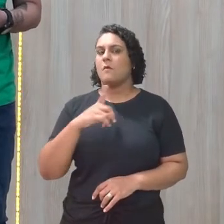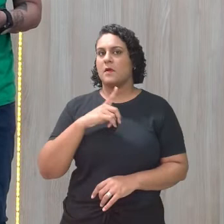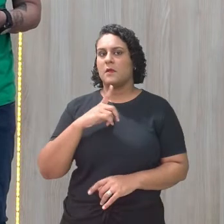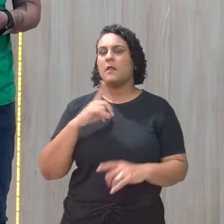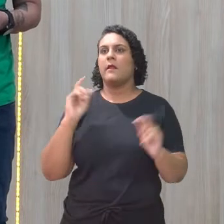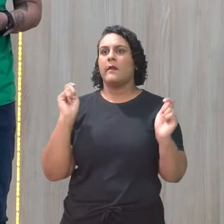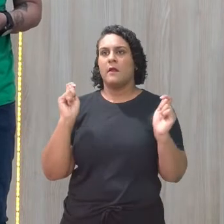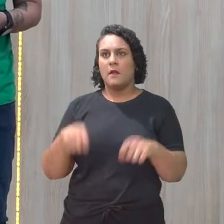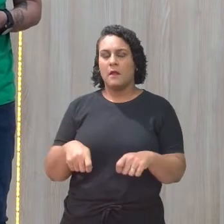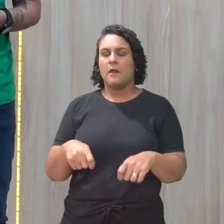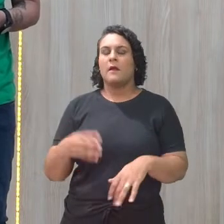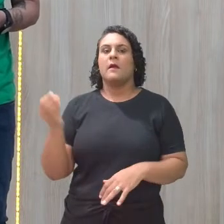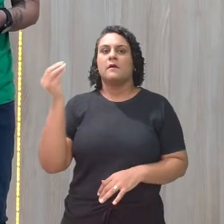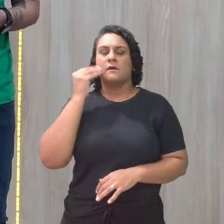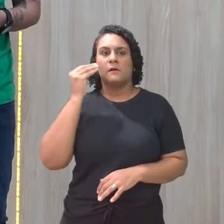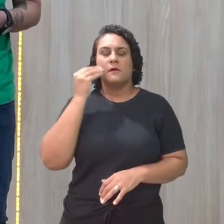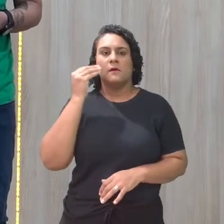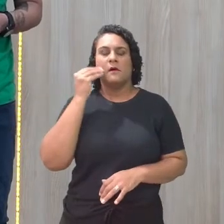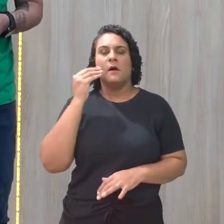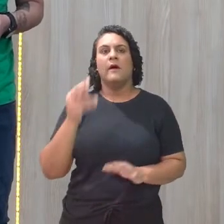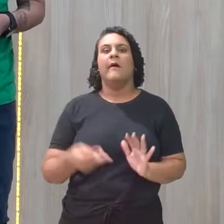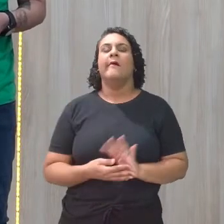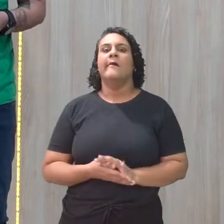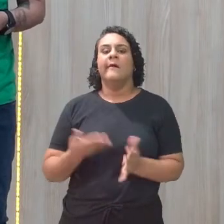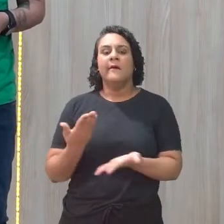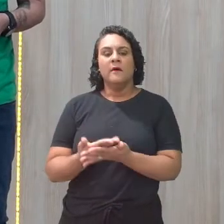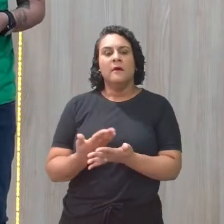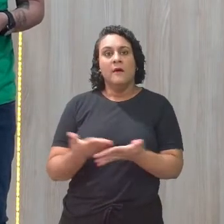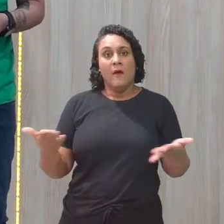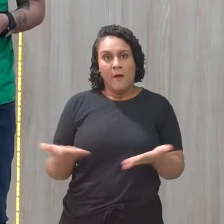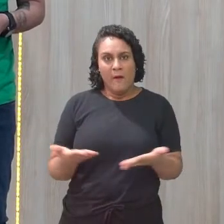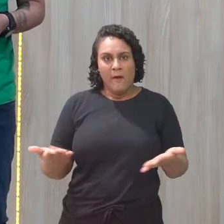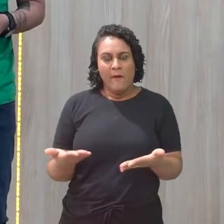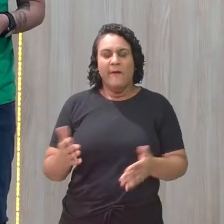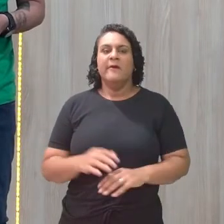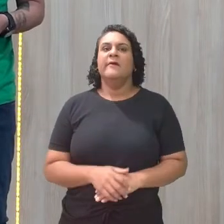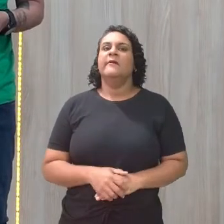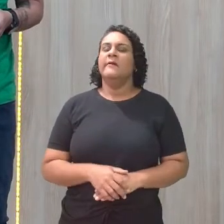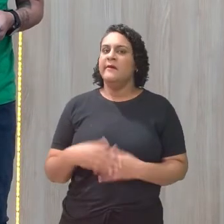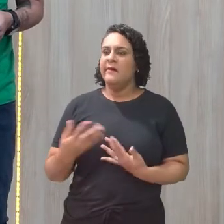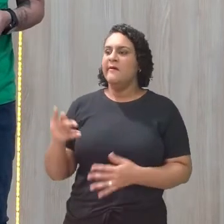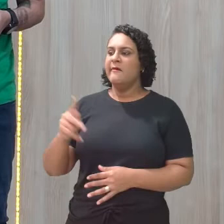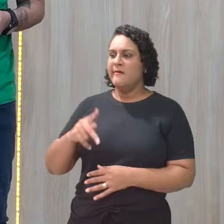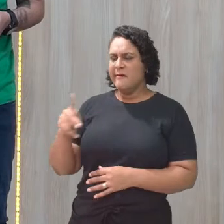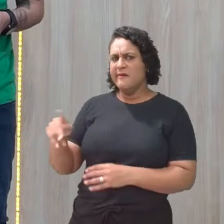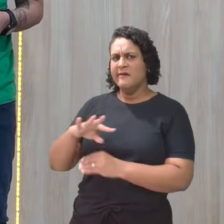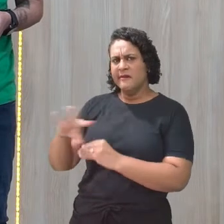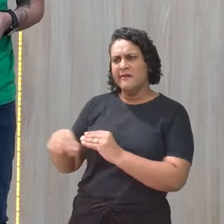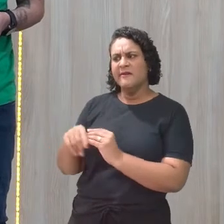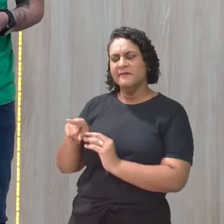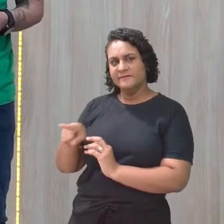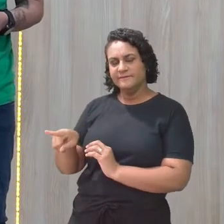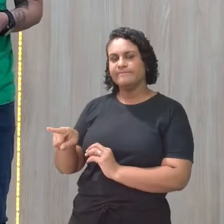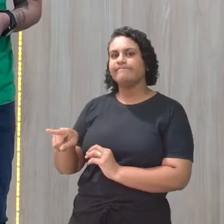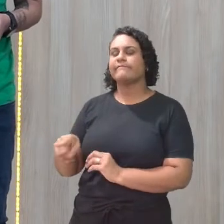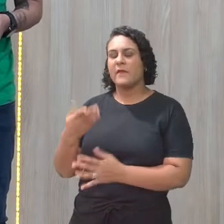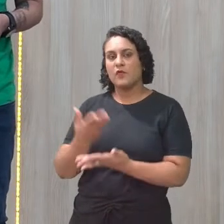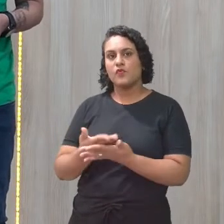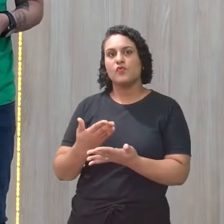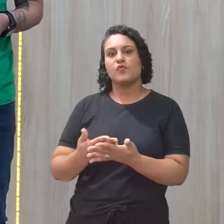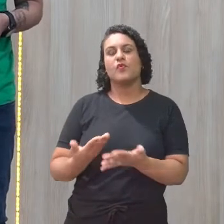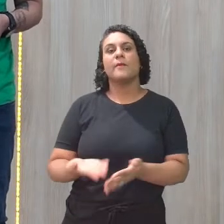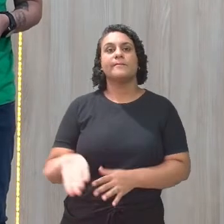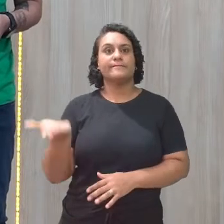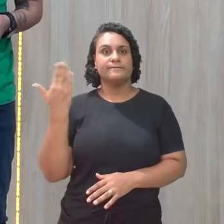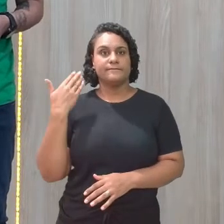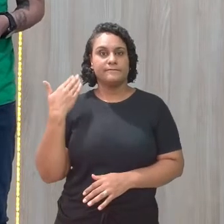formas a gente vai tentar ver na aula de hoje. E exatamente como o professor Pedro falou, né, ou seja, a gente viu em aulas anteriores o que era um